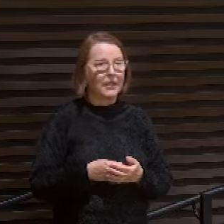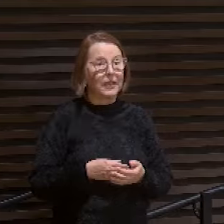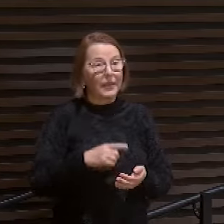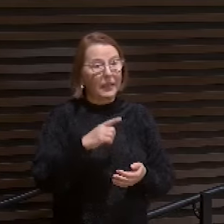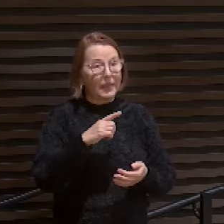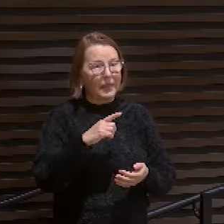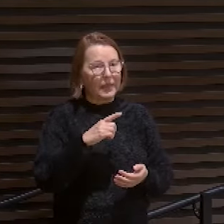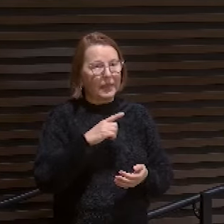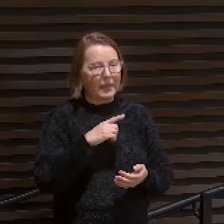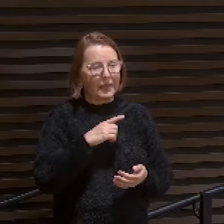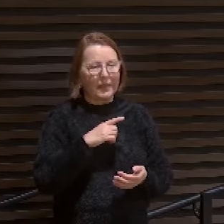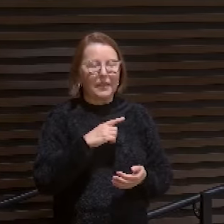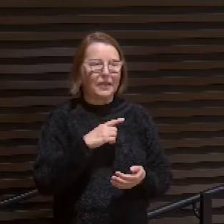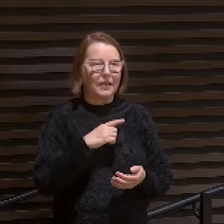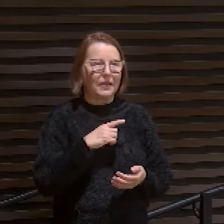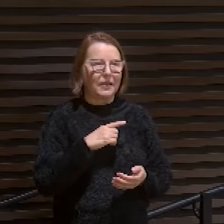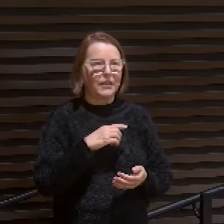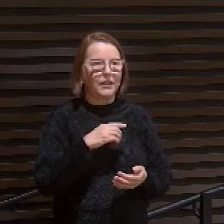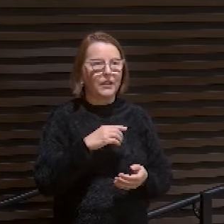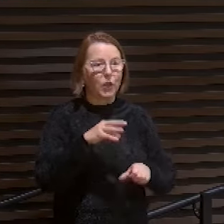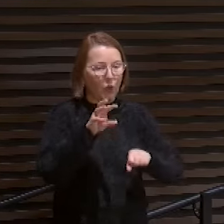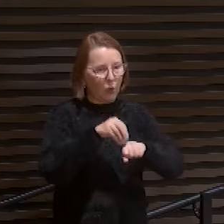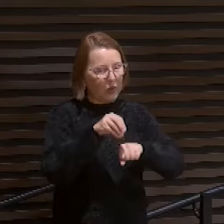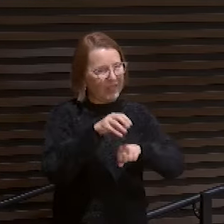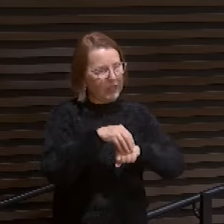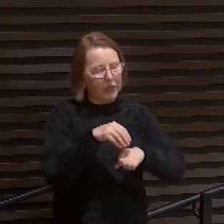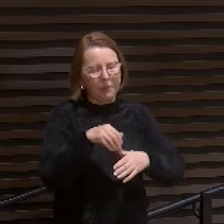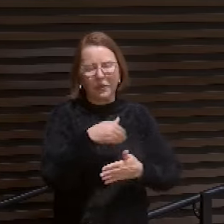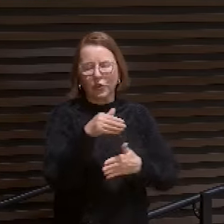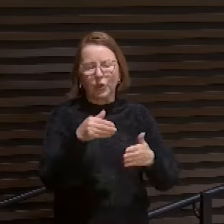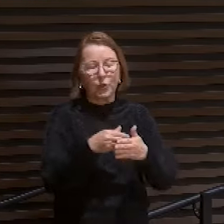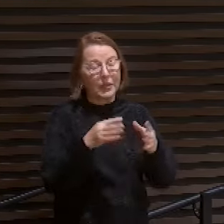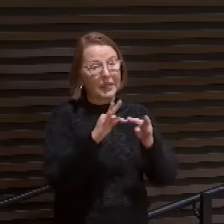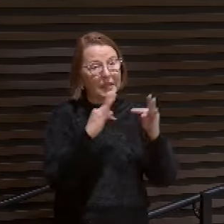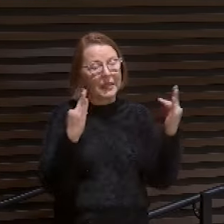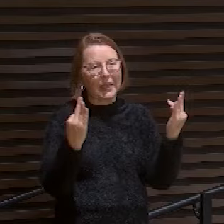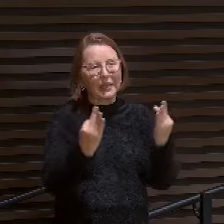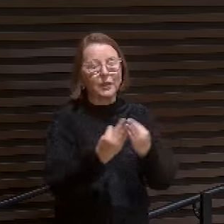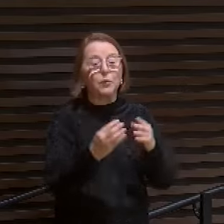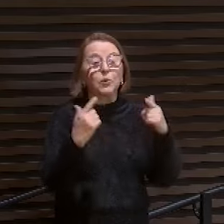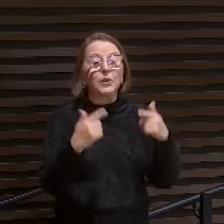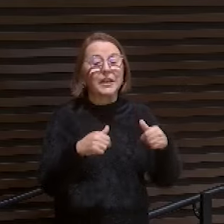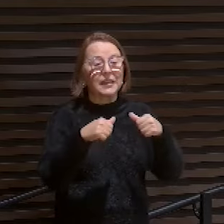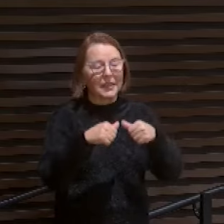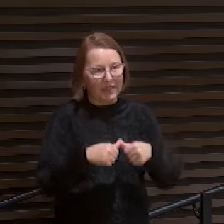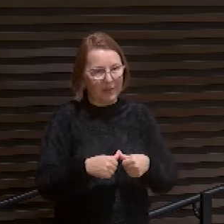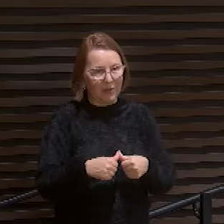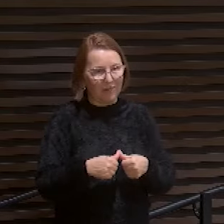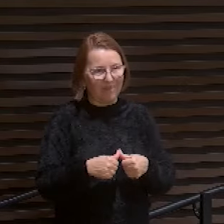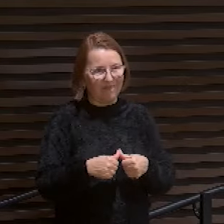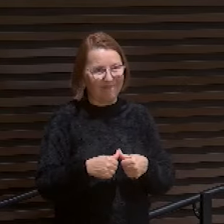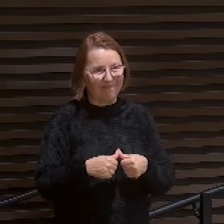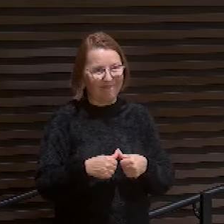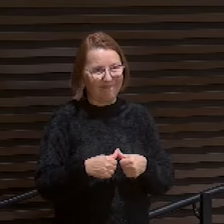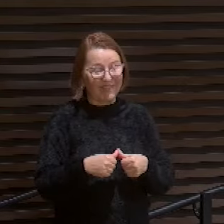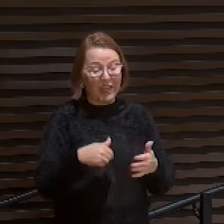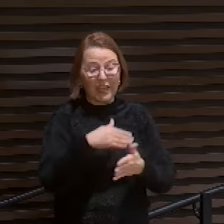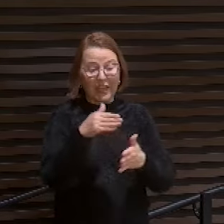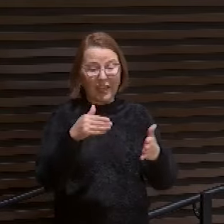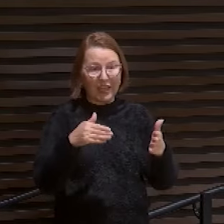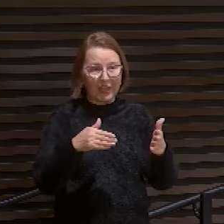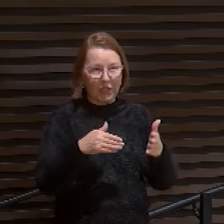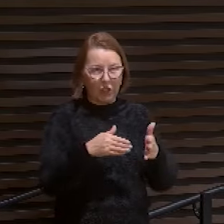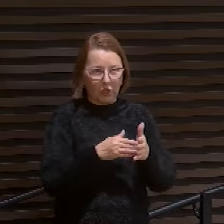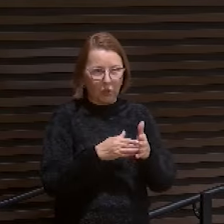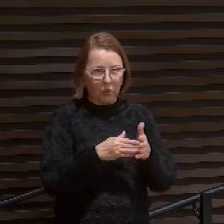em todos os lugares, e elas vão sendo convergidas para formar